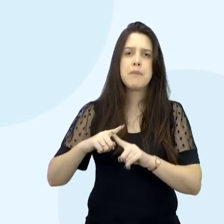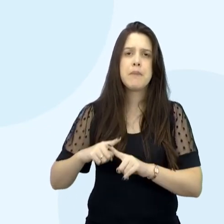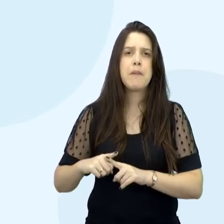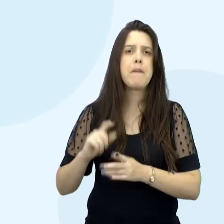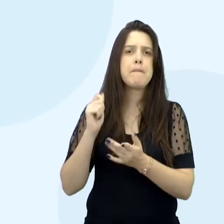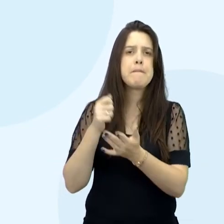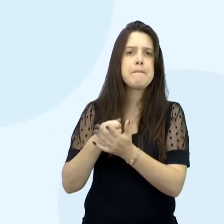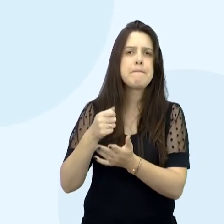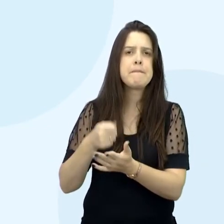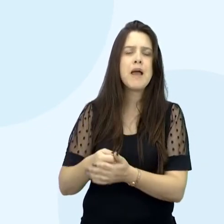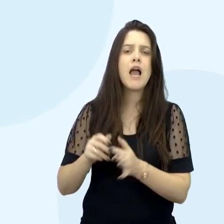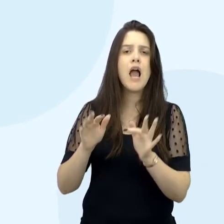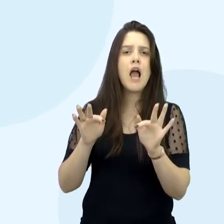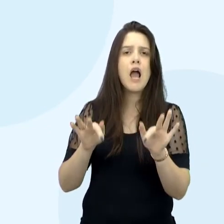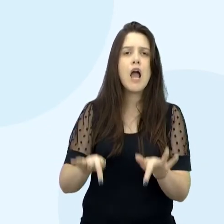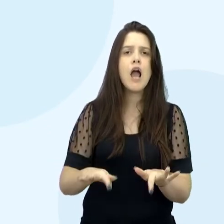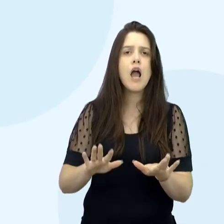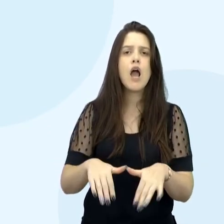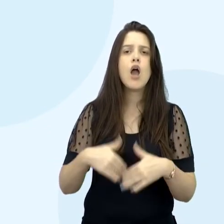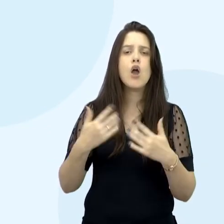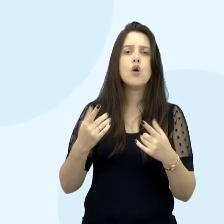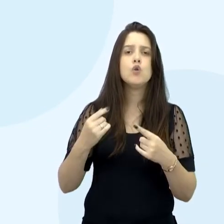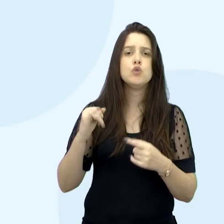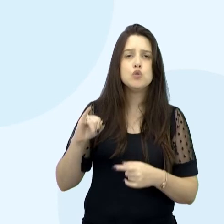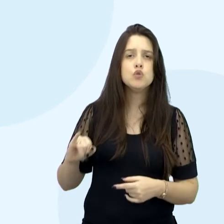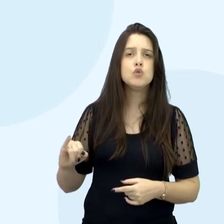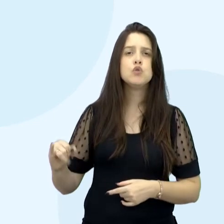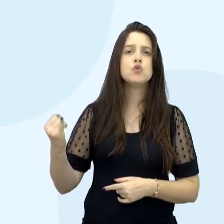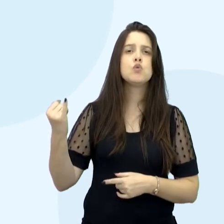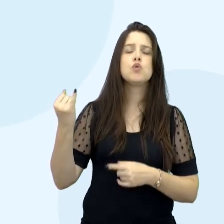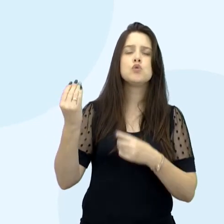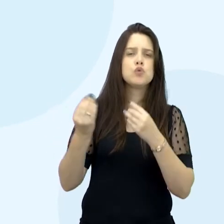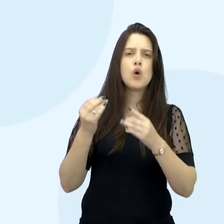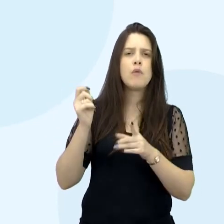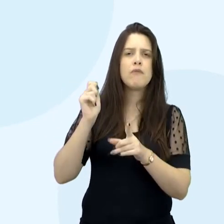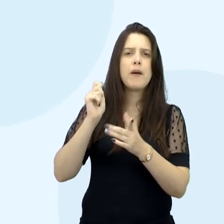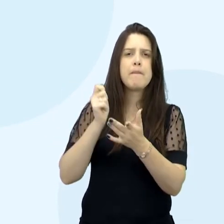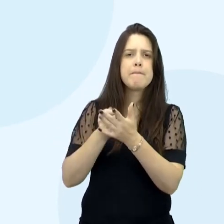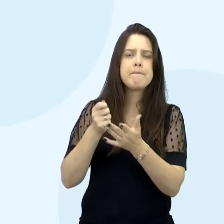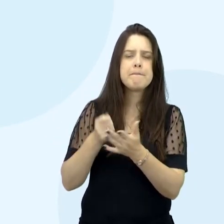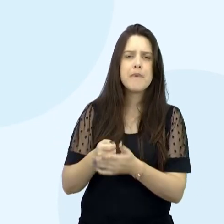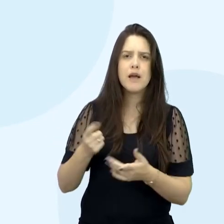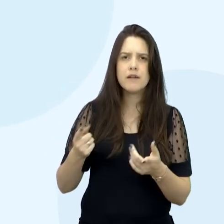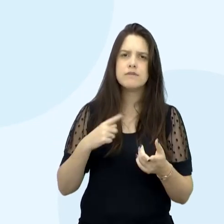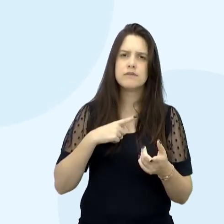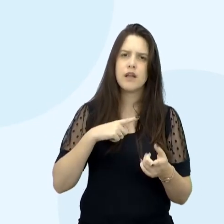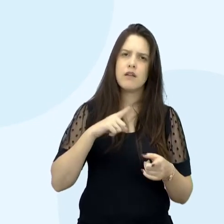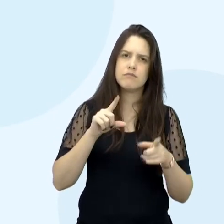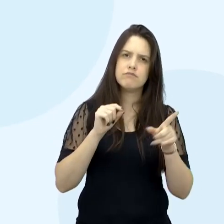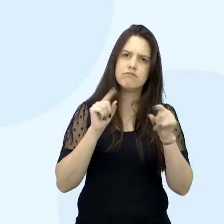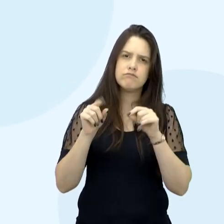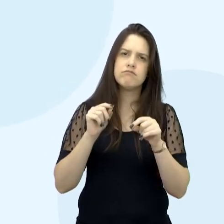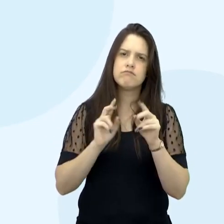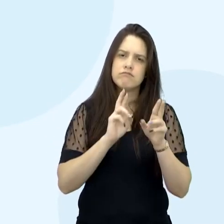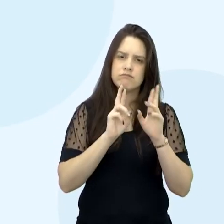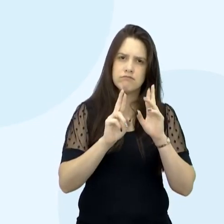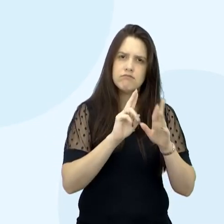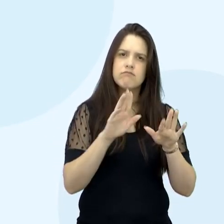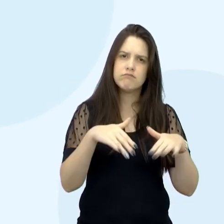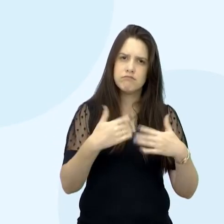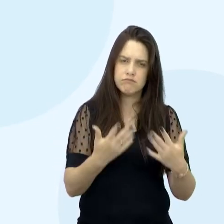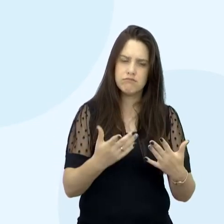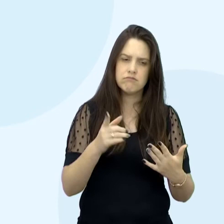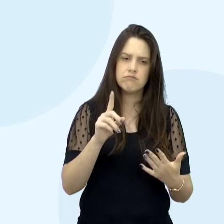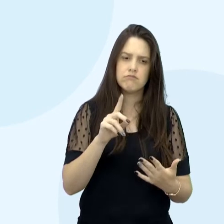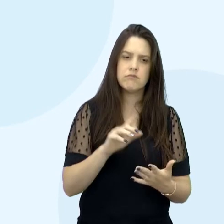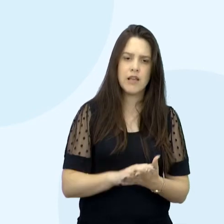pagar no final, qual é os juros que ele vai pagar? Então, uma das opções que a gente pode responder essa questão é